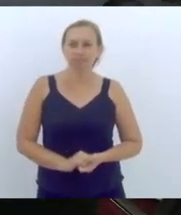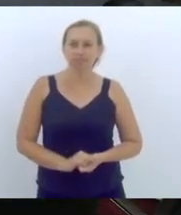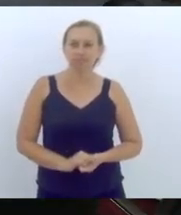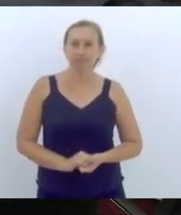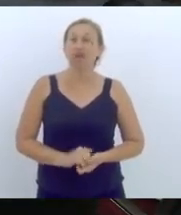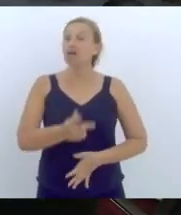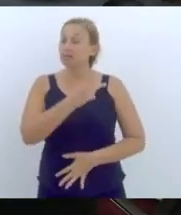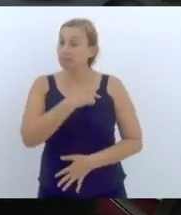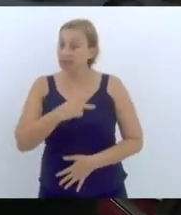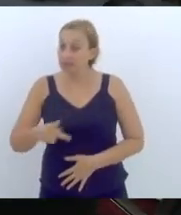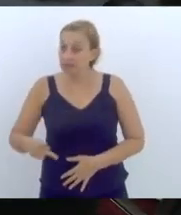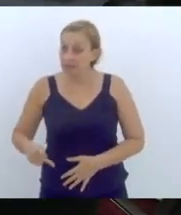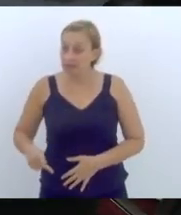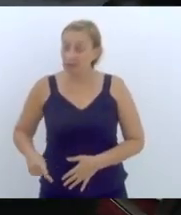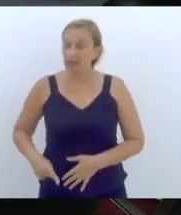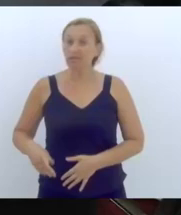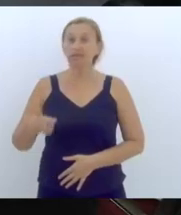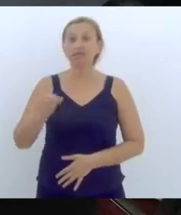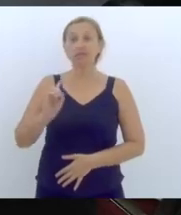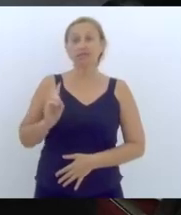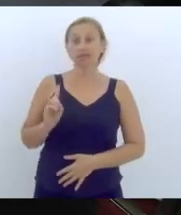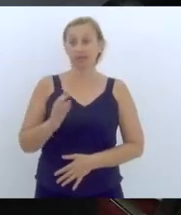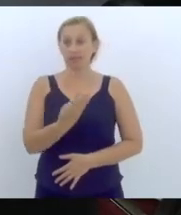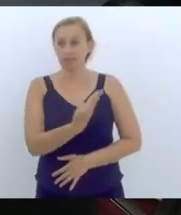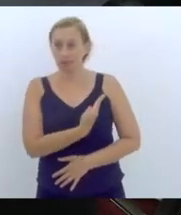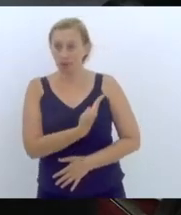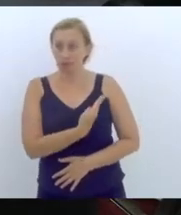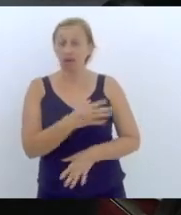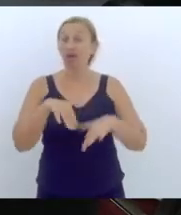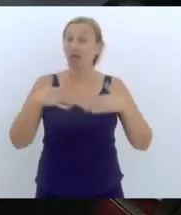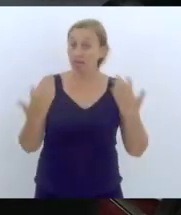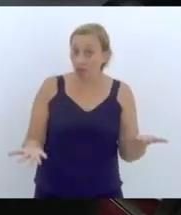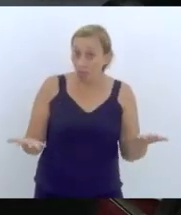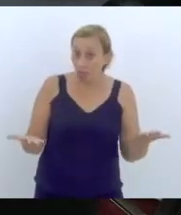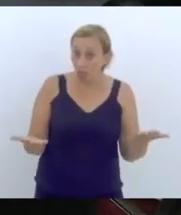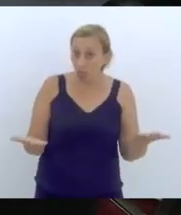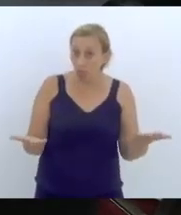Prezada presidente Dani Balbi, então,